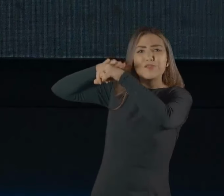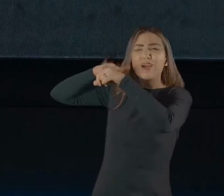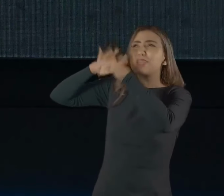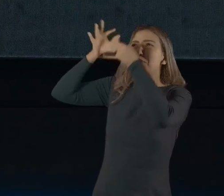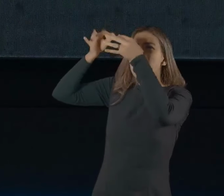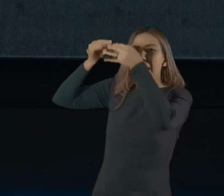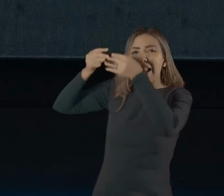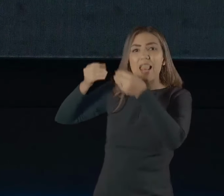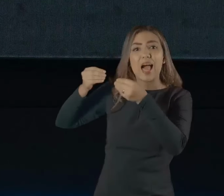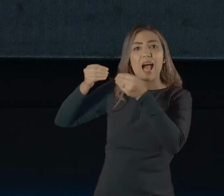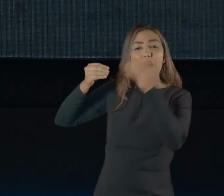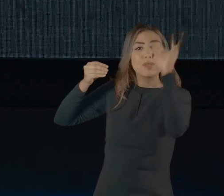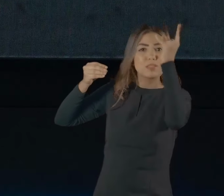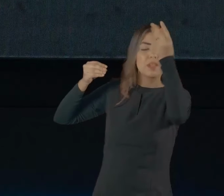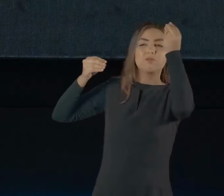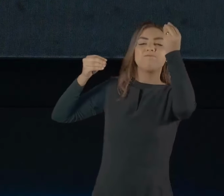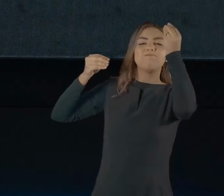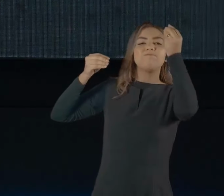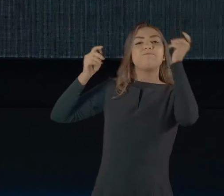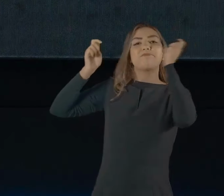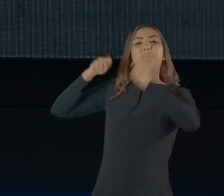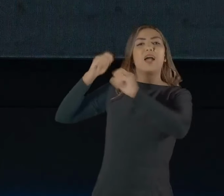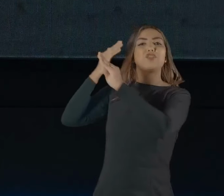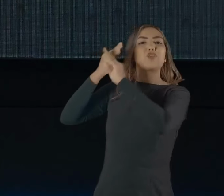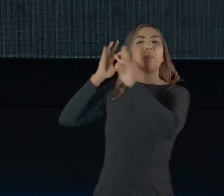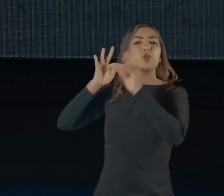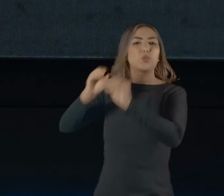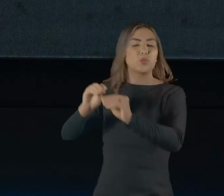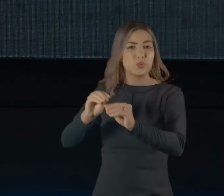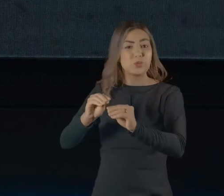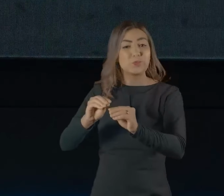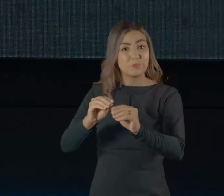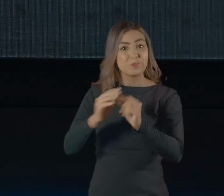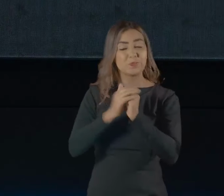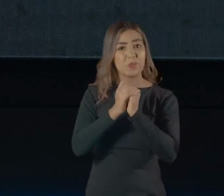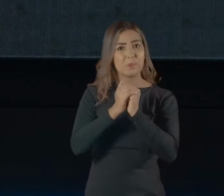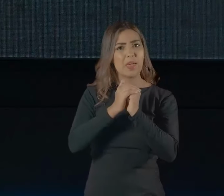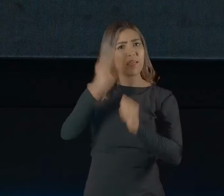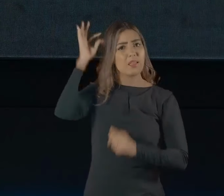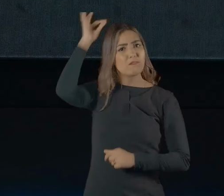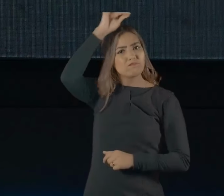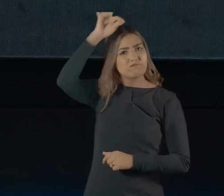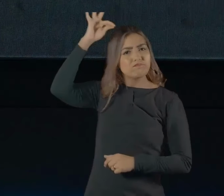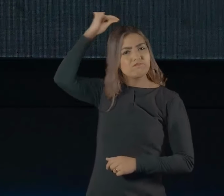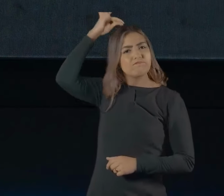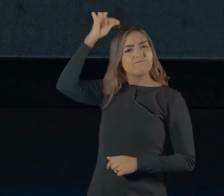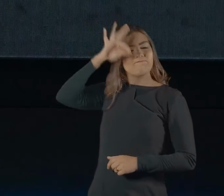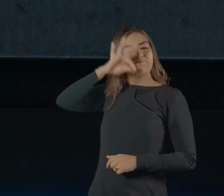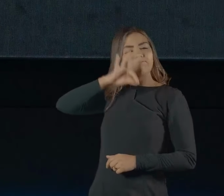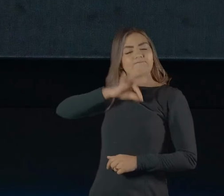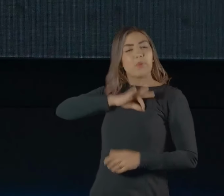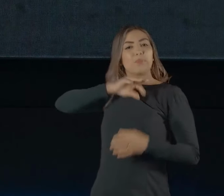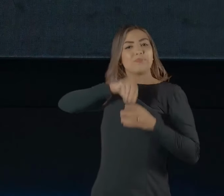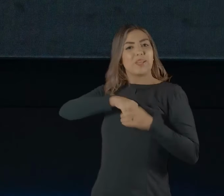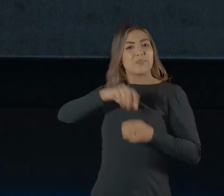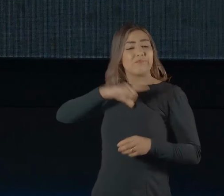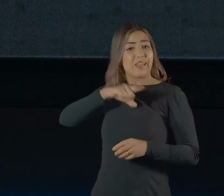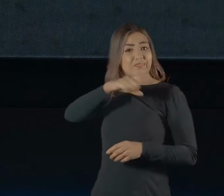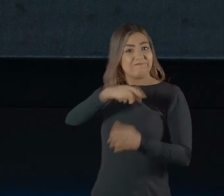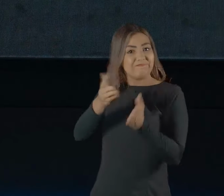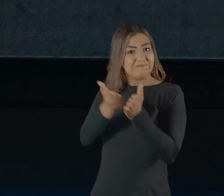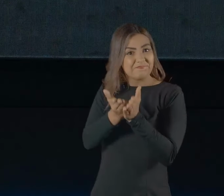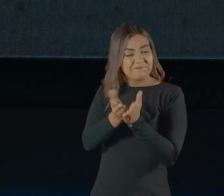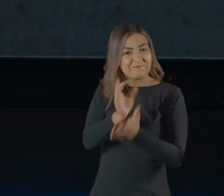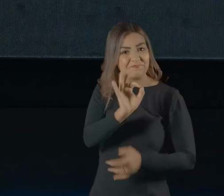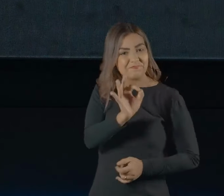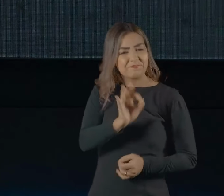aqui já são crentes em Jesus? Então o Espírito Santo habita dentro de você. Agora, o Espírito de Deus que